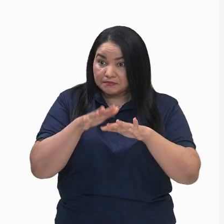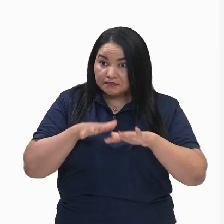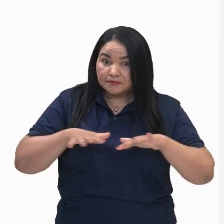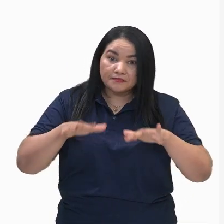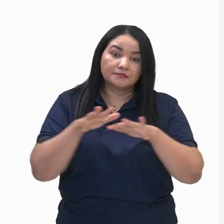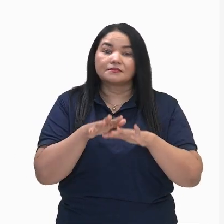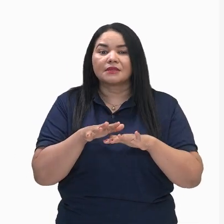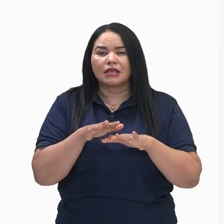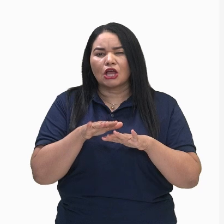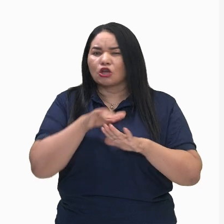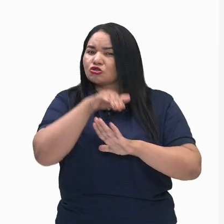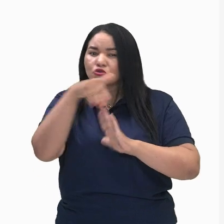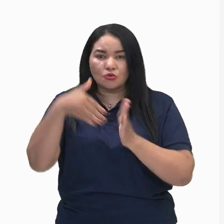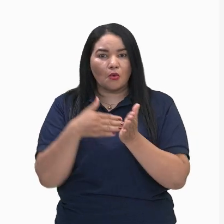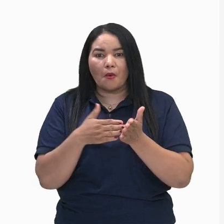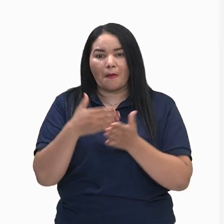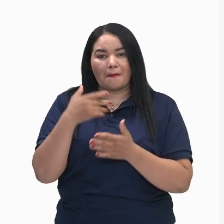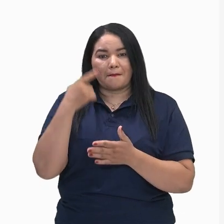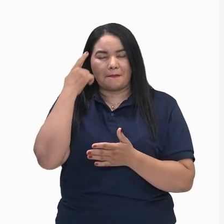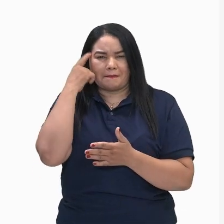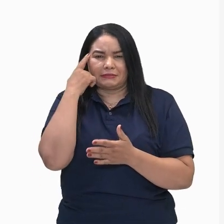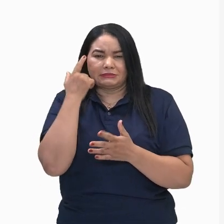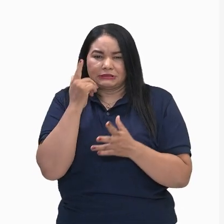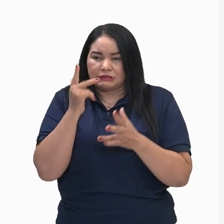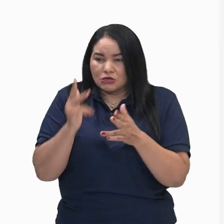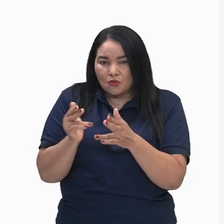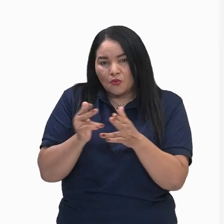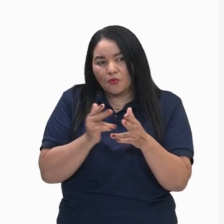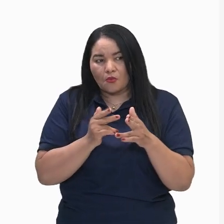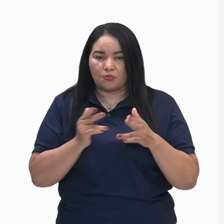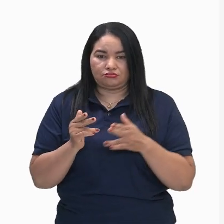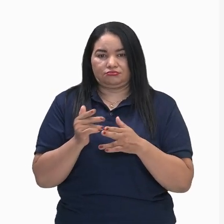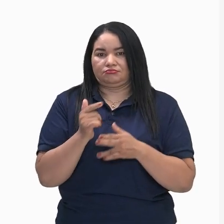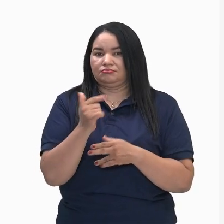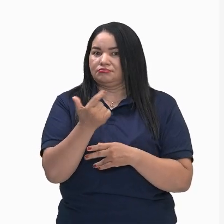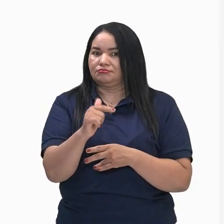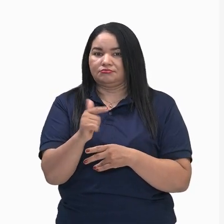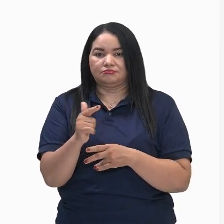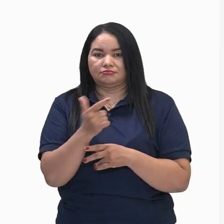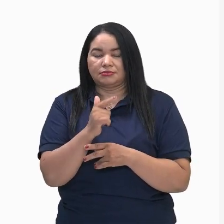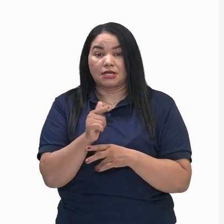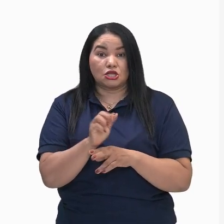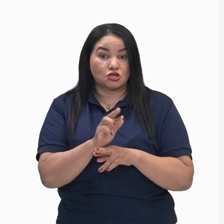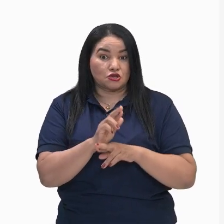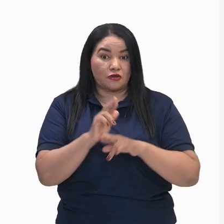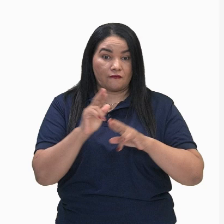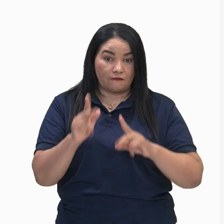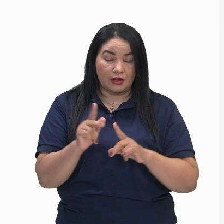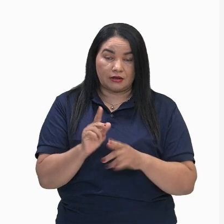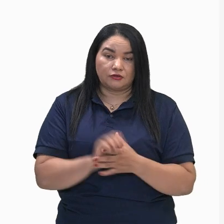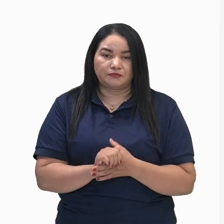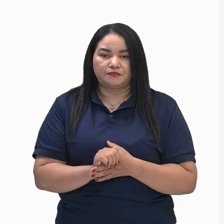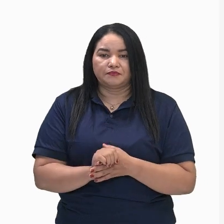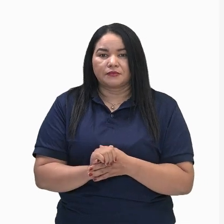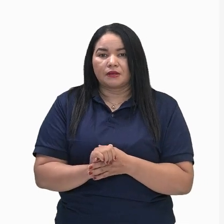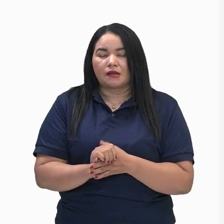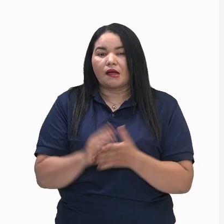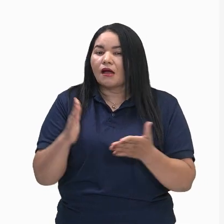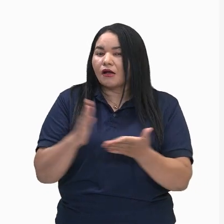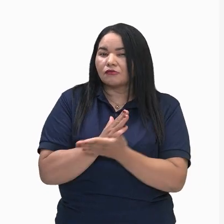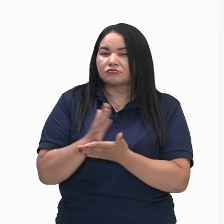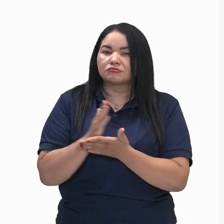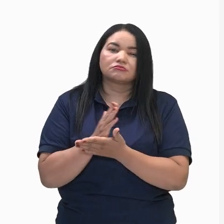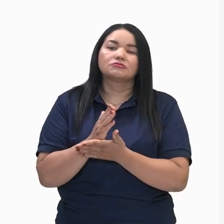vamos dizer todo mundo pensa assim. Isso é o ponto de vista de todos que não é. Né? Outros não